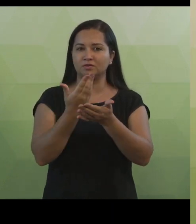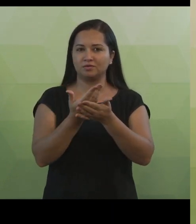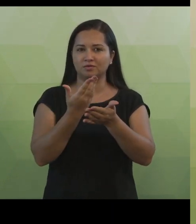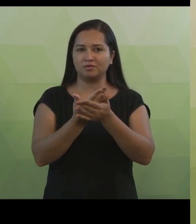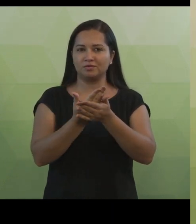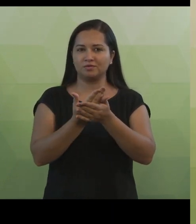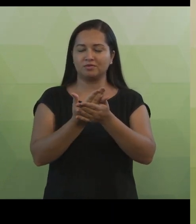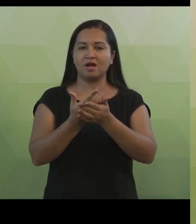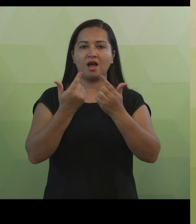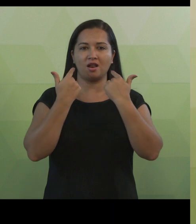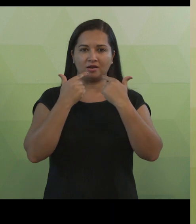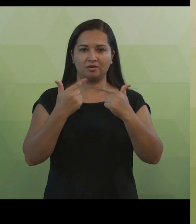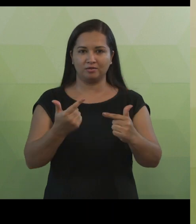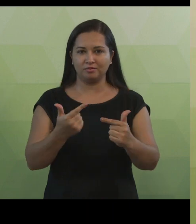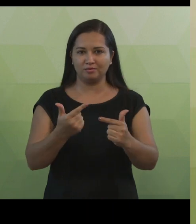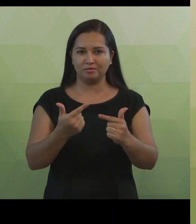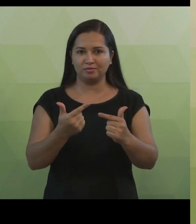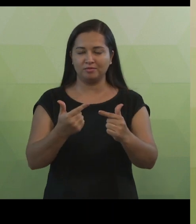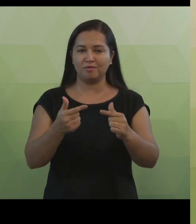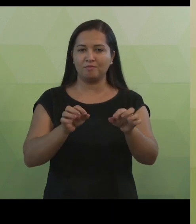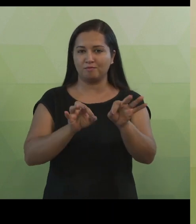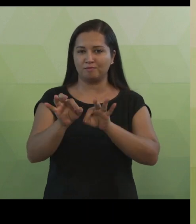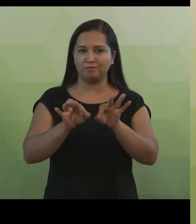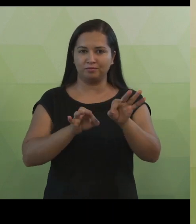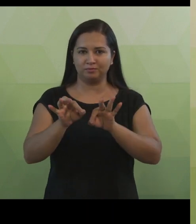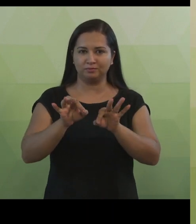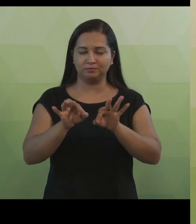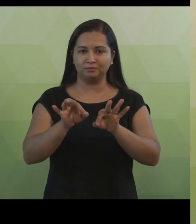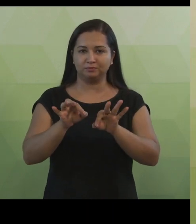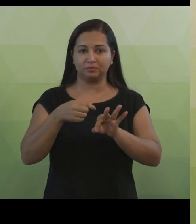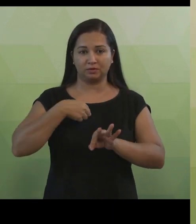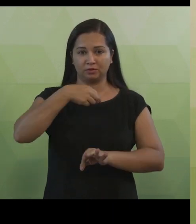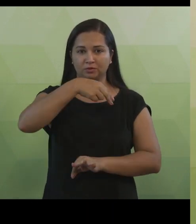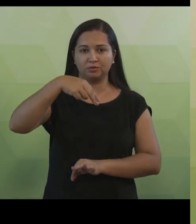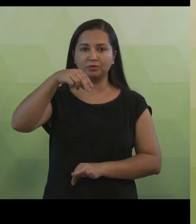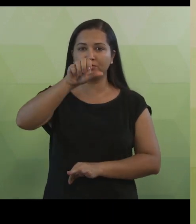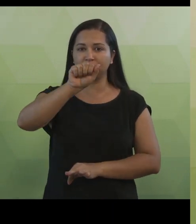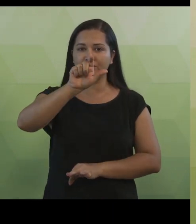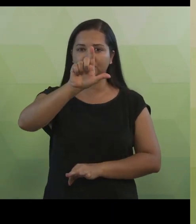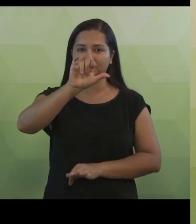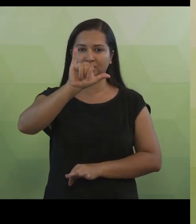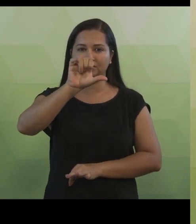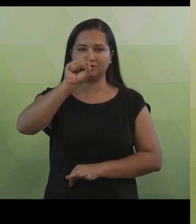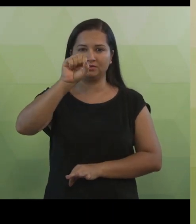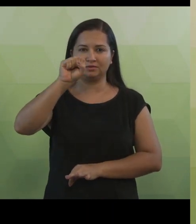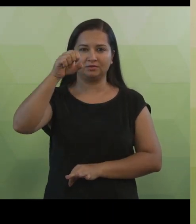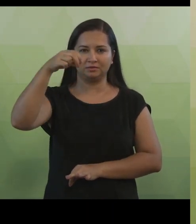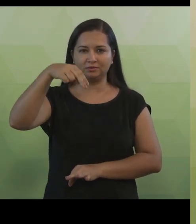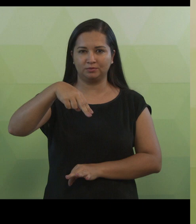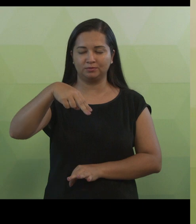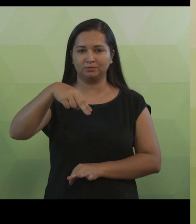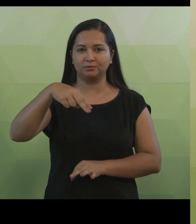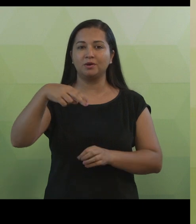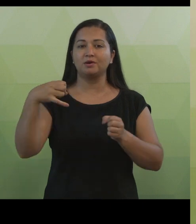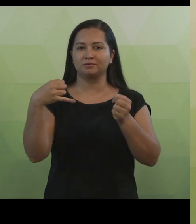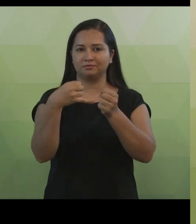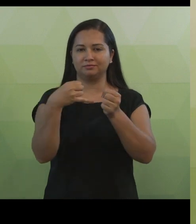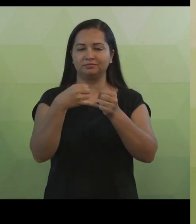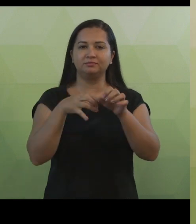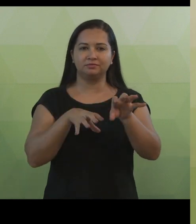2. Meu nome é Alisson Vieira, sou formado em Sistemas de Informação com especialização em Gestão e Tecnologia da